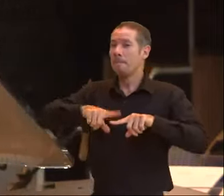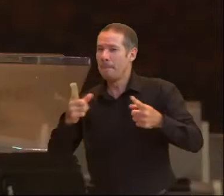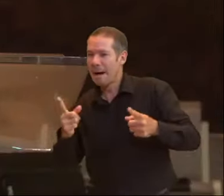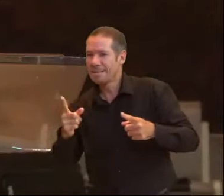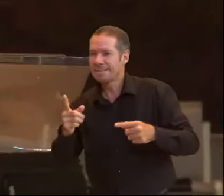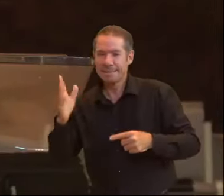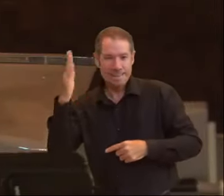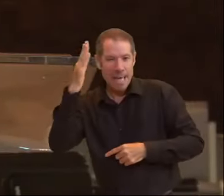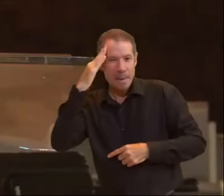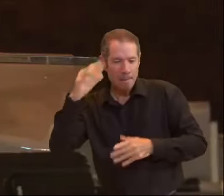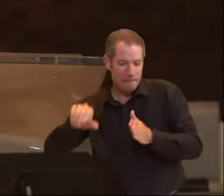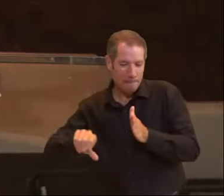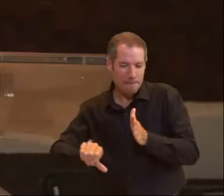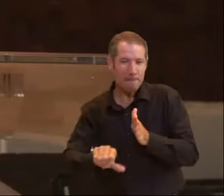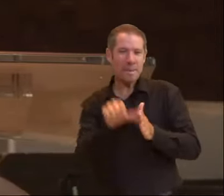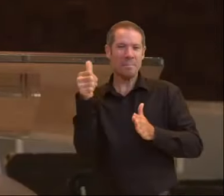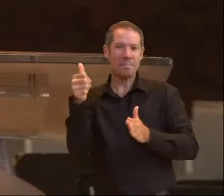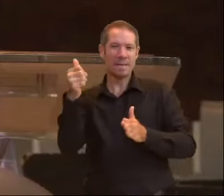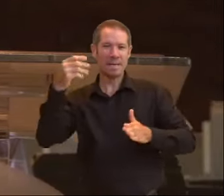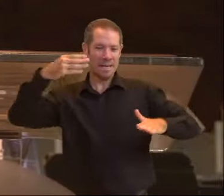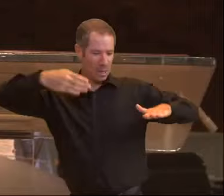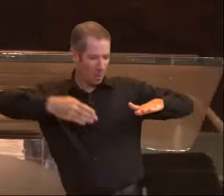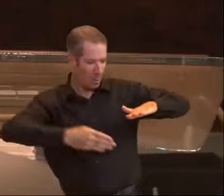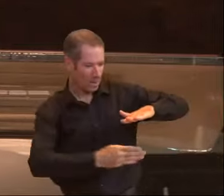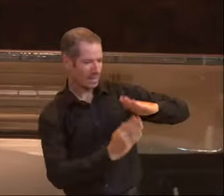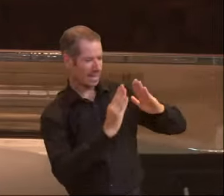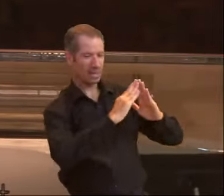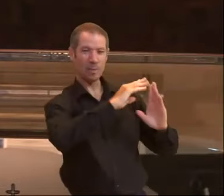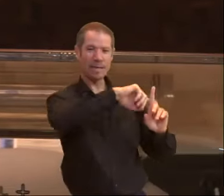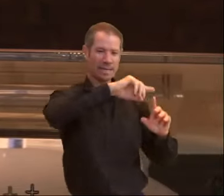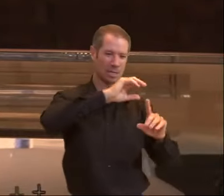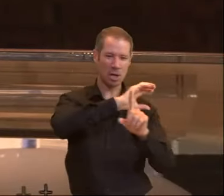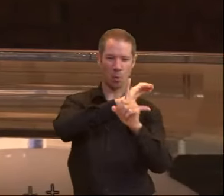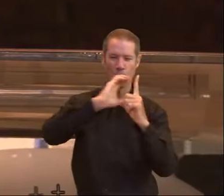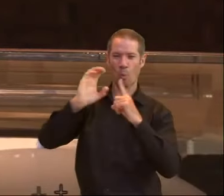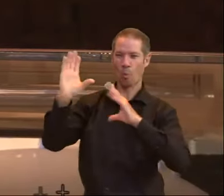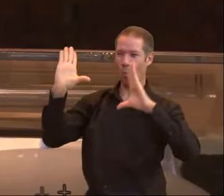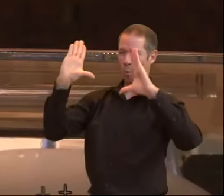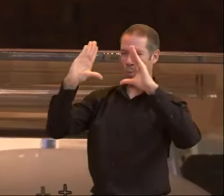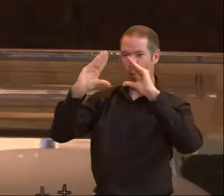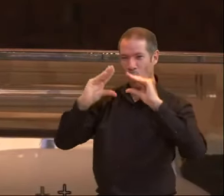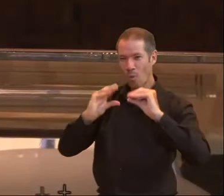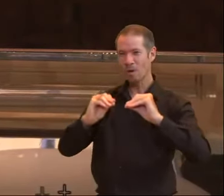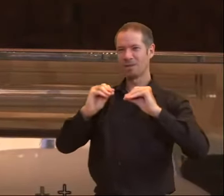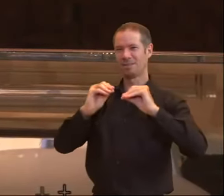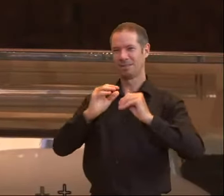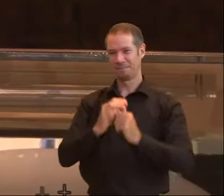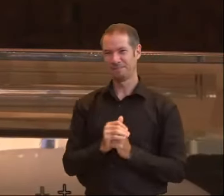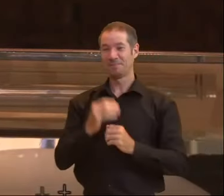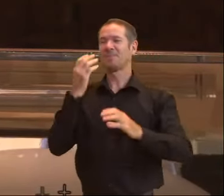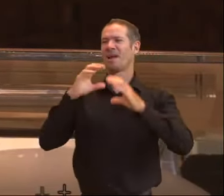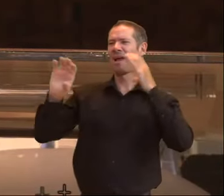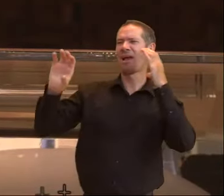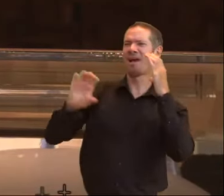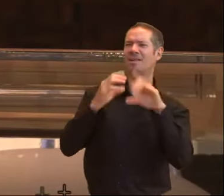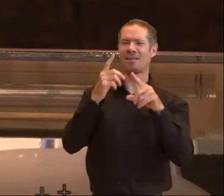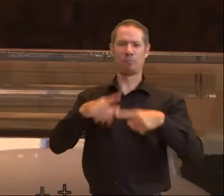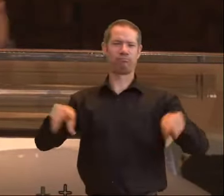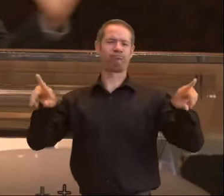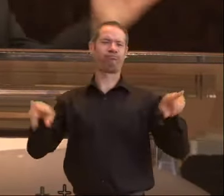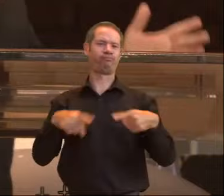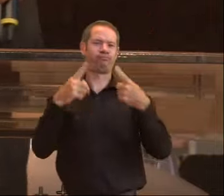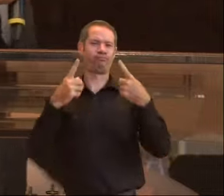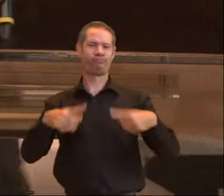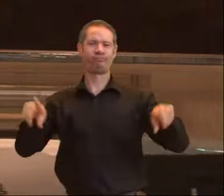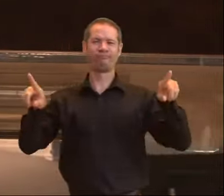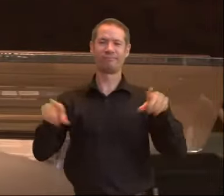sei, a primeira vez que eu entrei numa igreja, num culto à noite, e eles cantaram o hino assim: ó